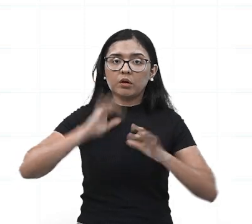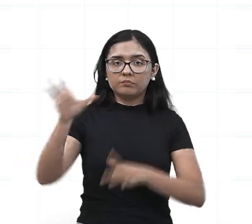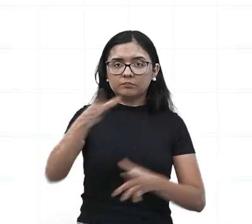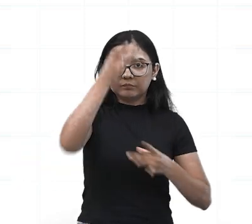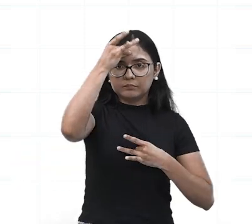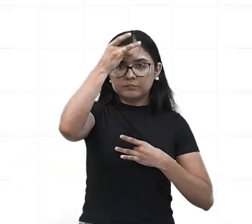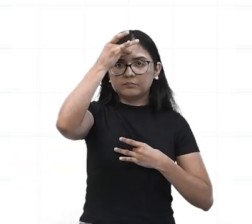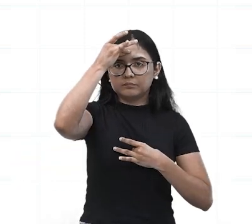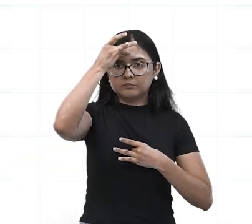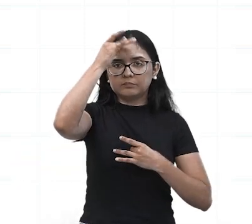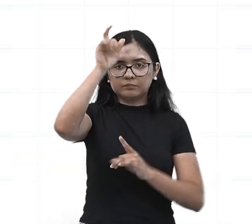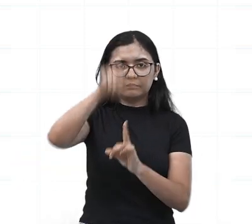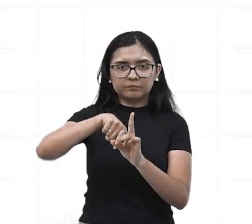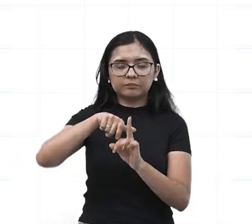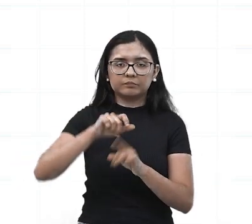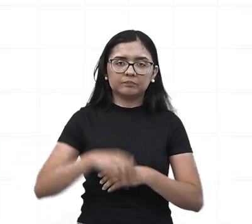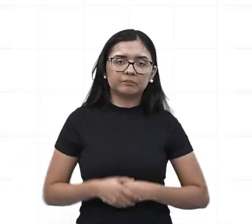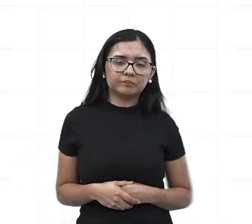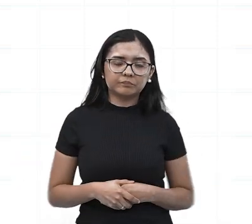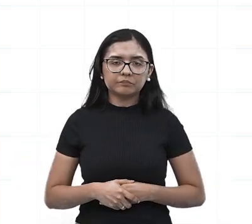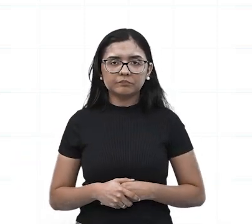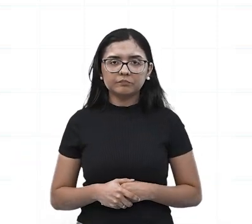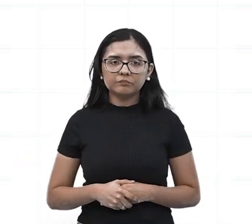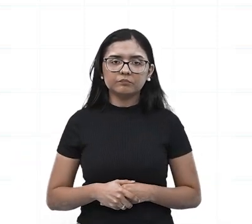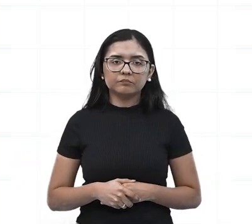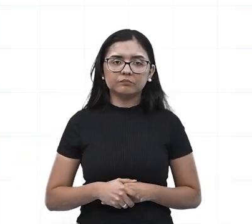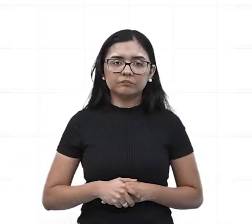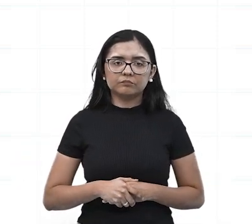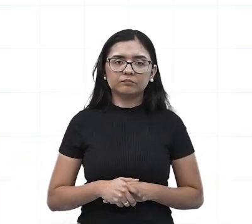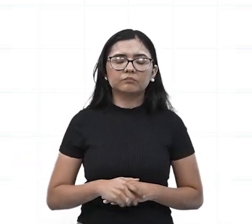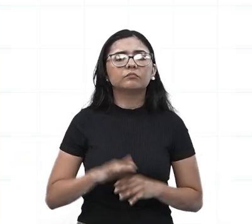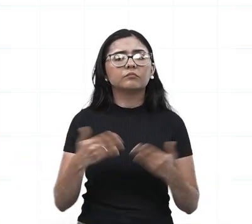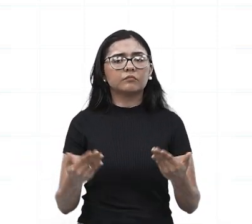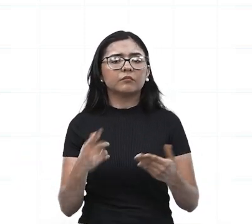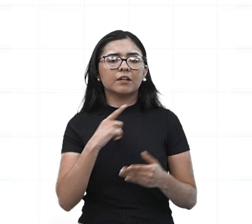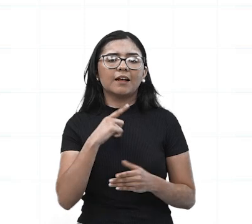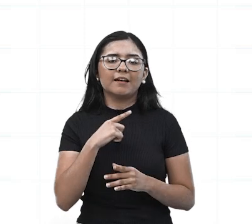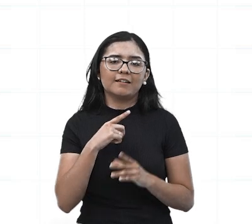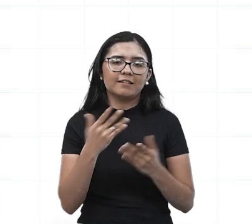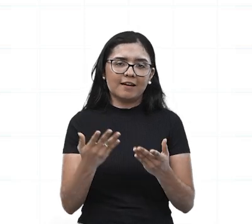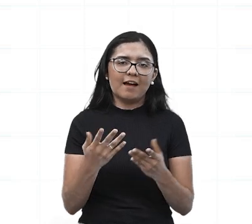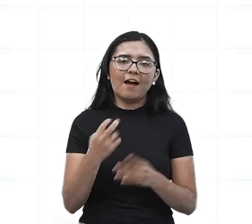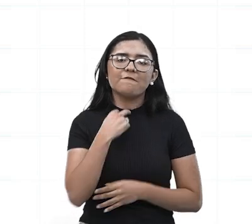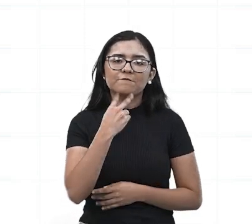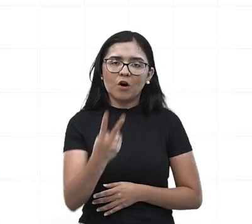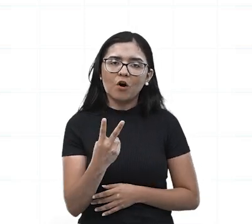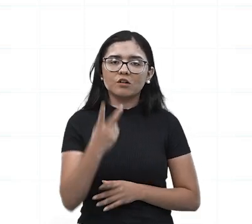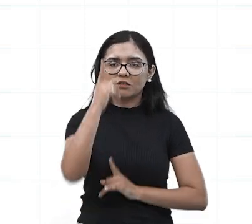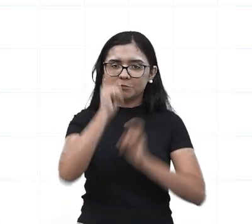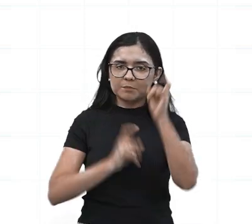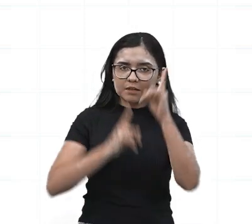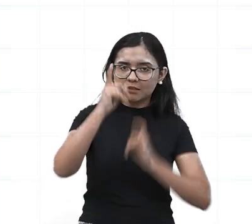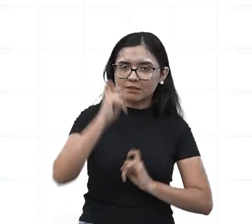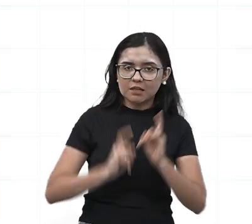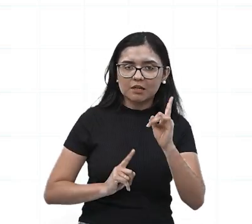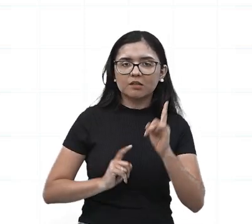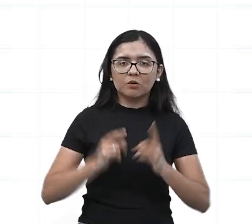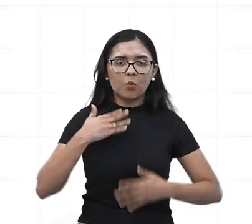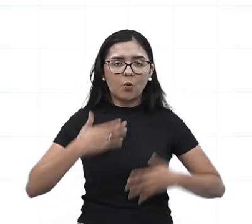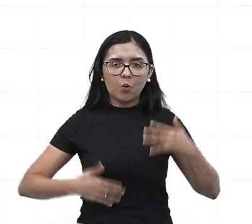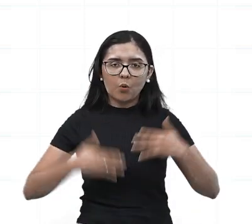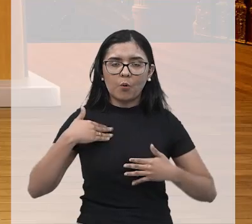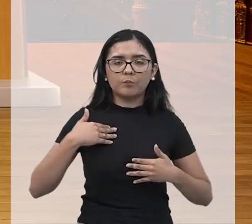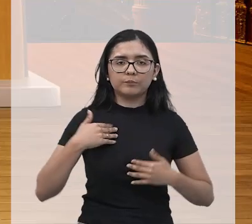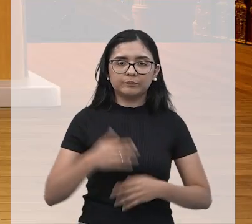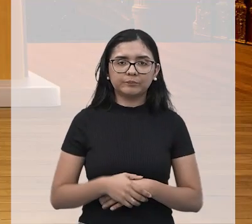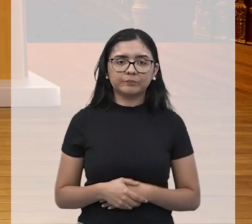ele personifica o texto, né? Ele empresta, na verdade, ao personagem a sua voz, o seu corpo, a sua